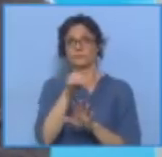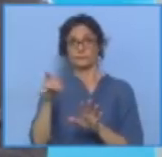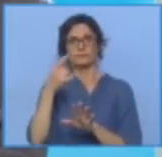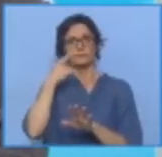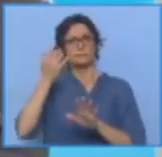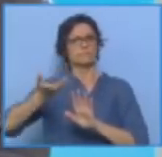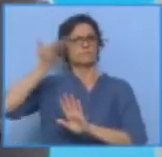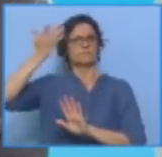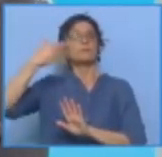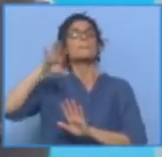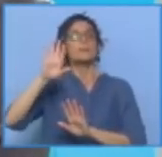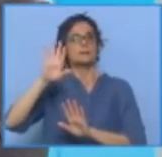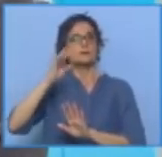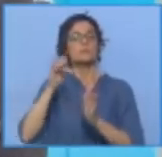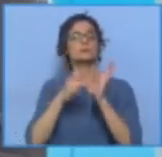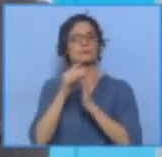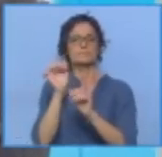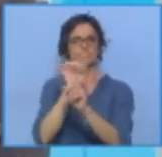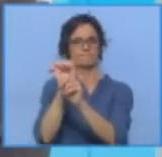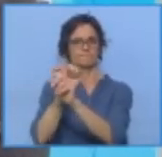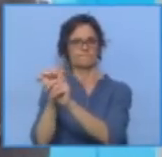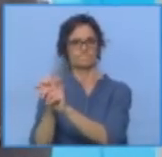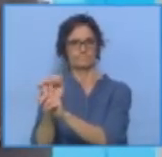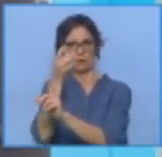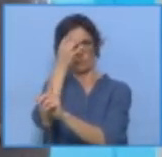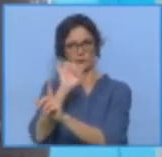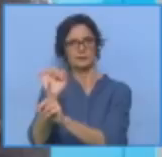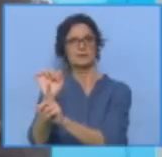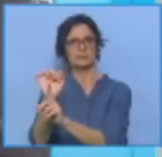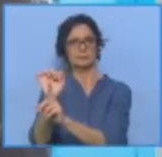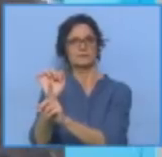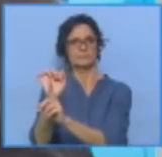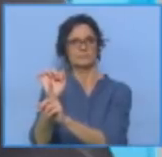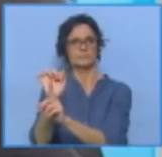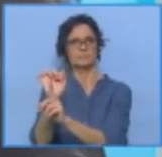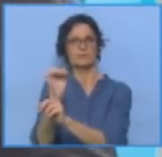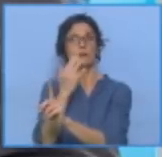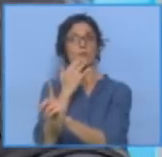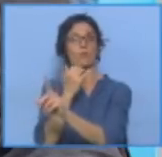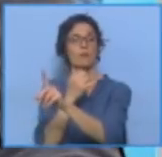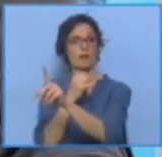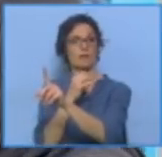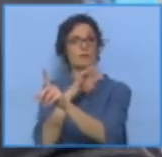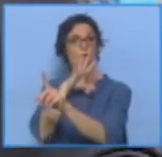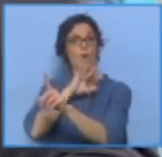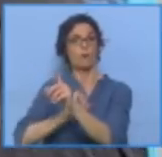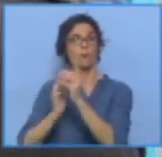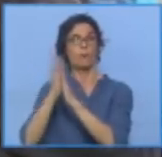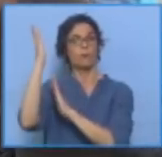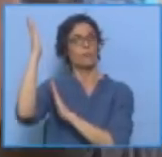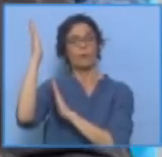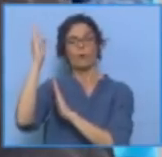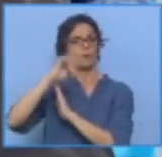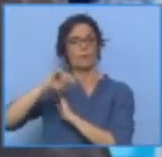Messias, mas Jesus faz uma correção à ideia de Messias que eles tinham, não é? Quer dizer, o Filho do Homem não é para ser o